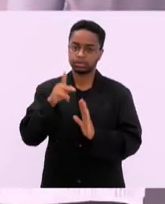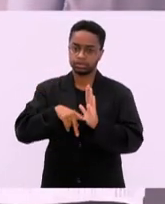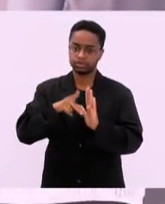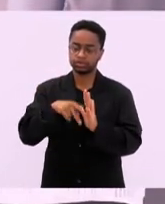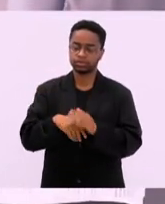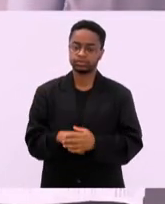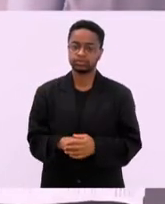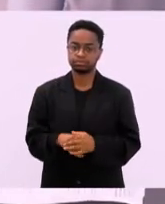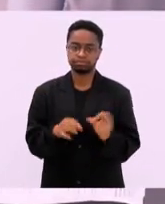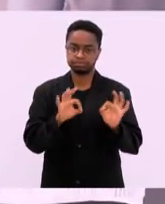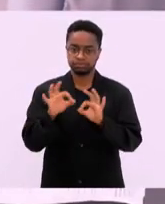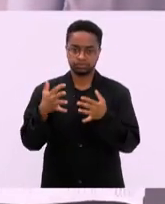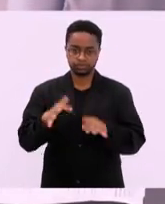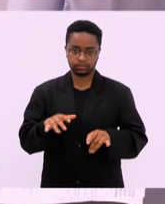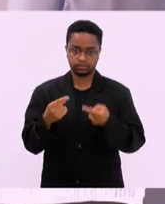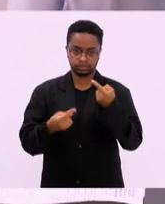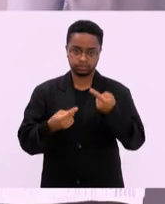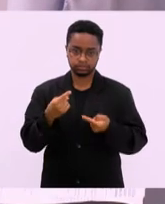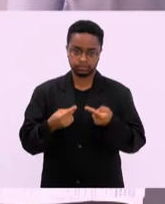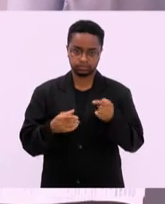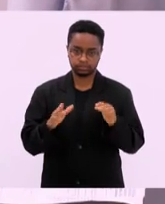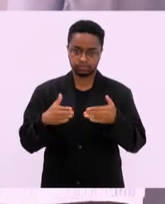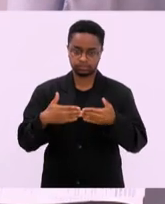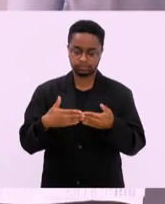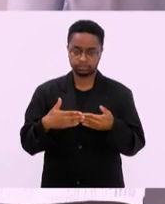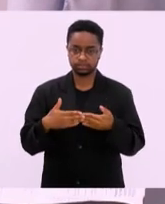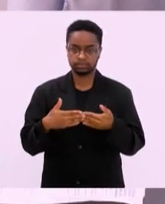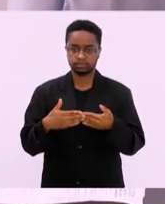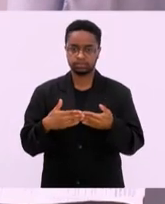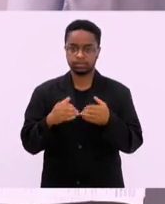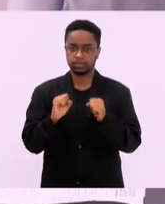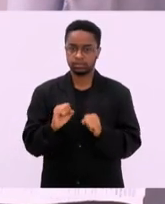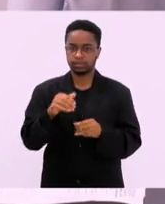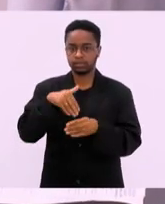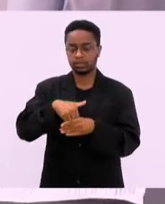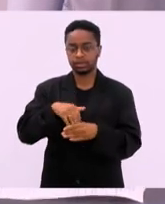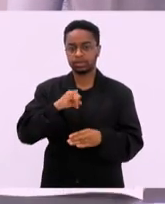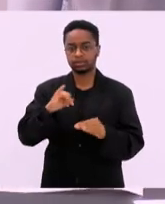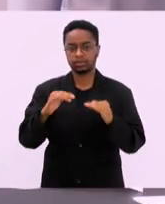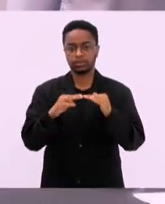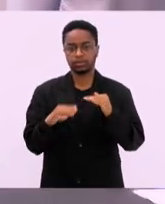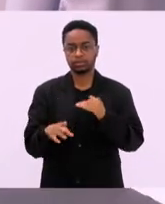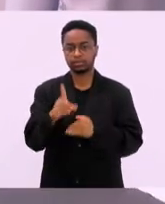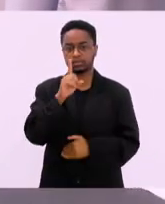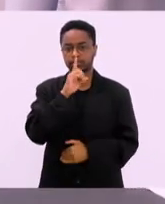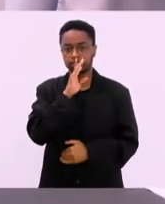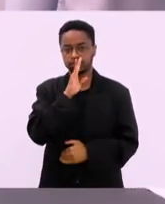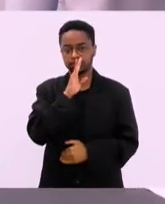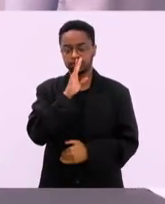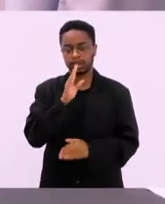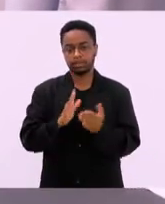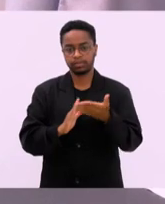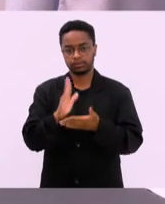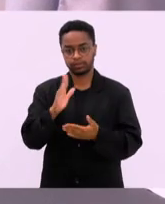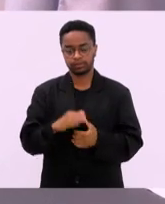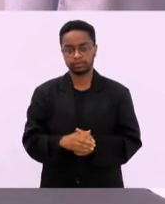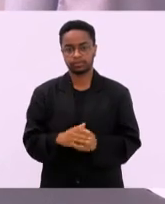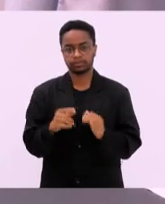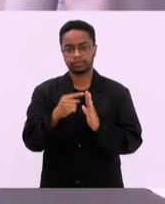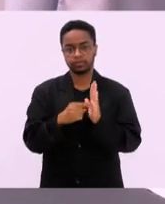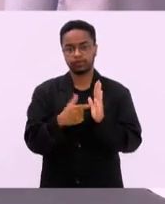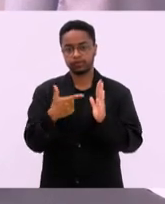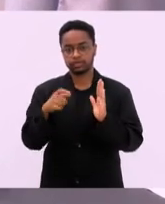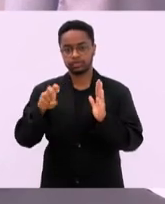análise. Não havendo quem queira discutir. Encerrada a discussão, em votação, senhores que aprovam, permaneçam como estão, aprovado. O 25 foi retirado de